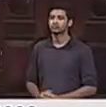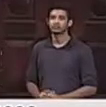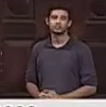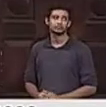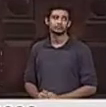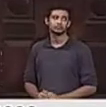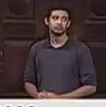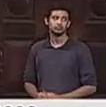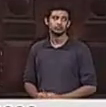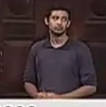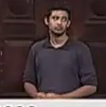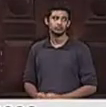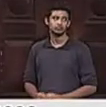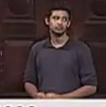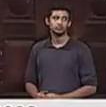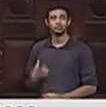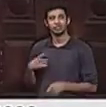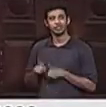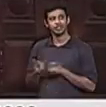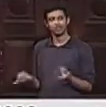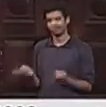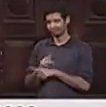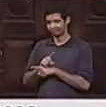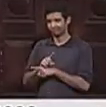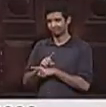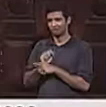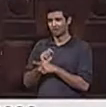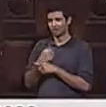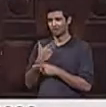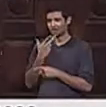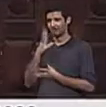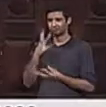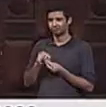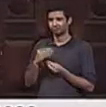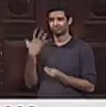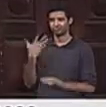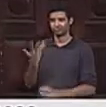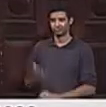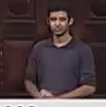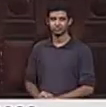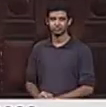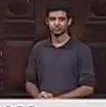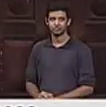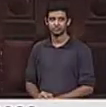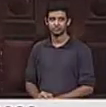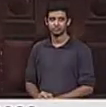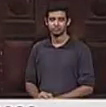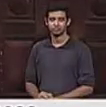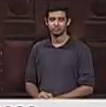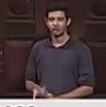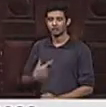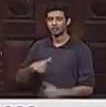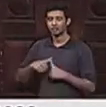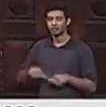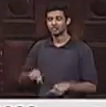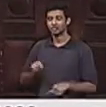E aí, a reflexão com a qual eu quero finalizar é o seguinte: Nós estamos